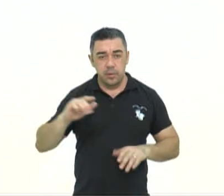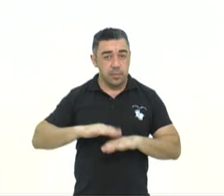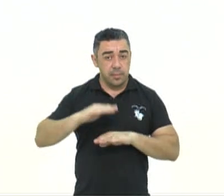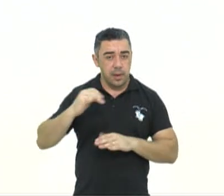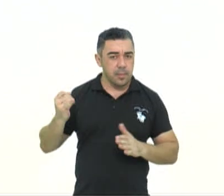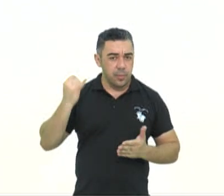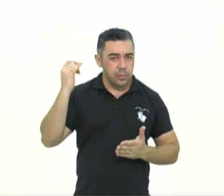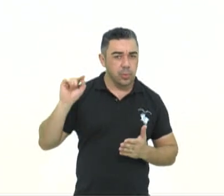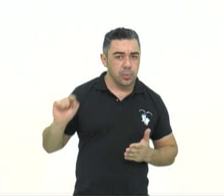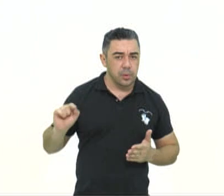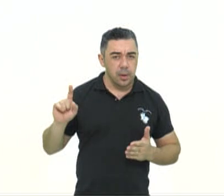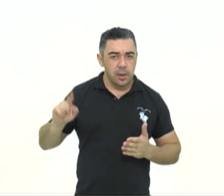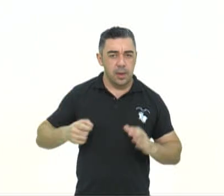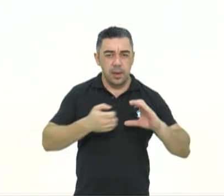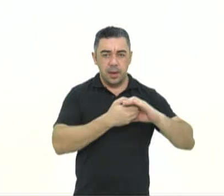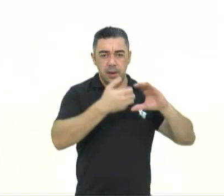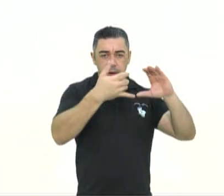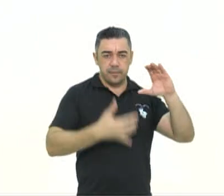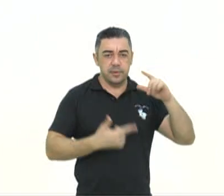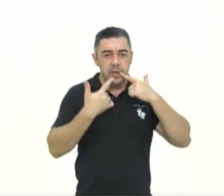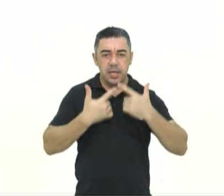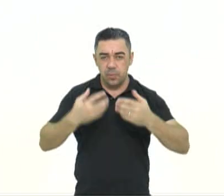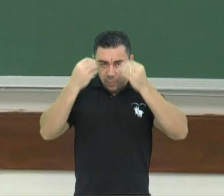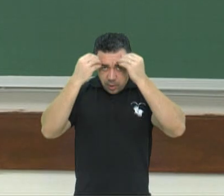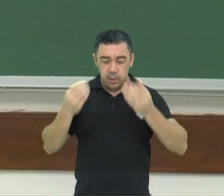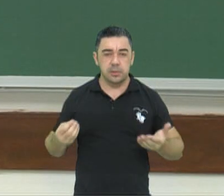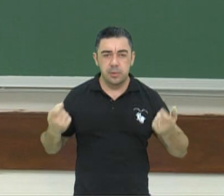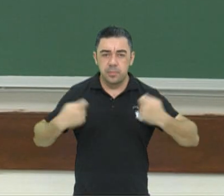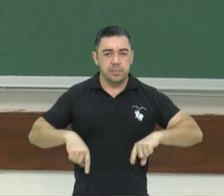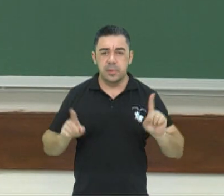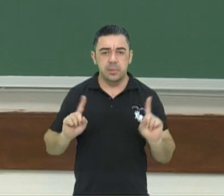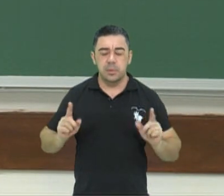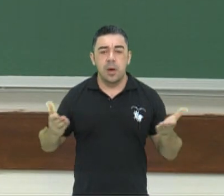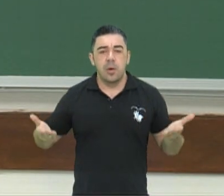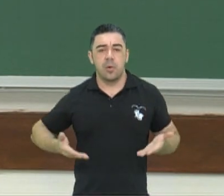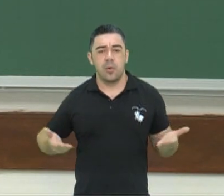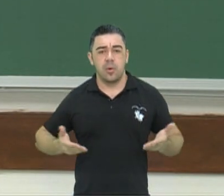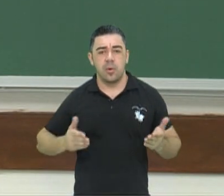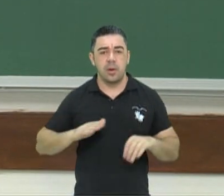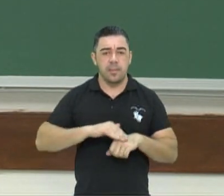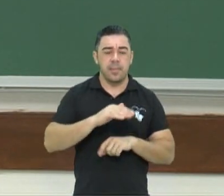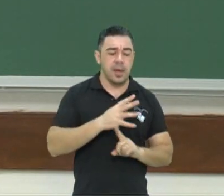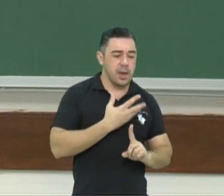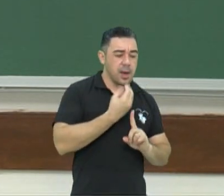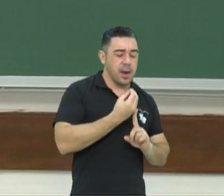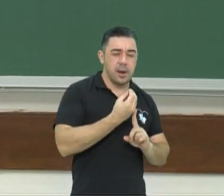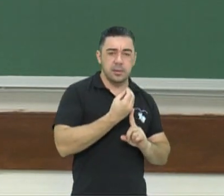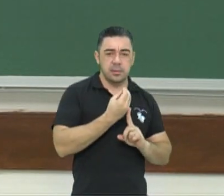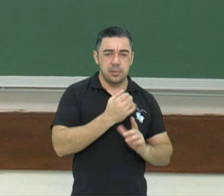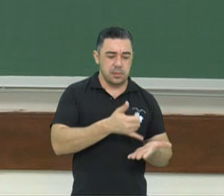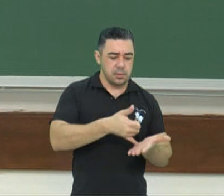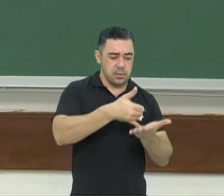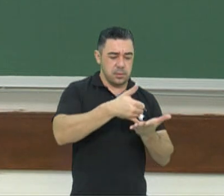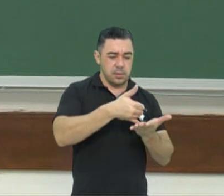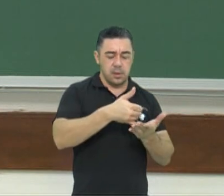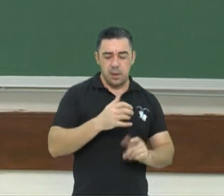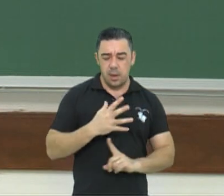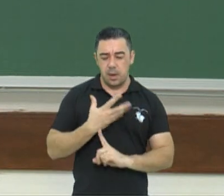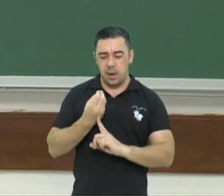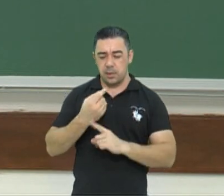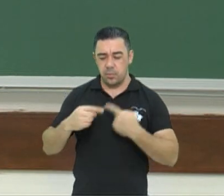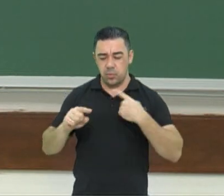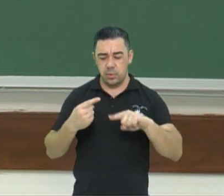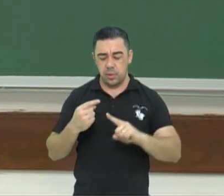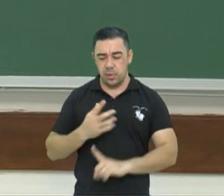importante é a classificação das linguagens. Agora não precisa mais existir a arte plástica, a arte musical,